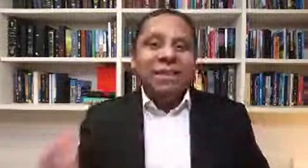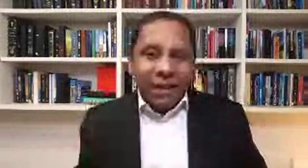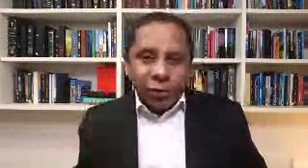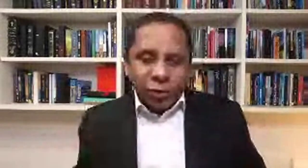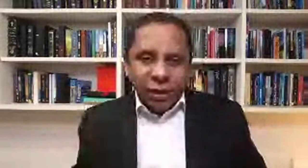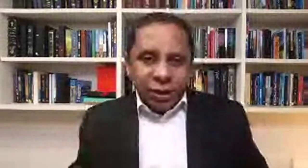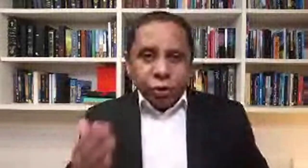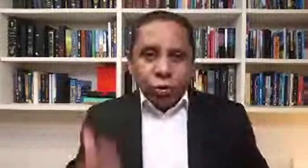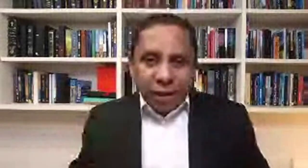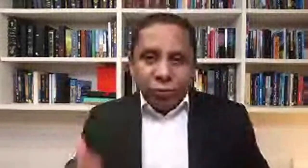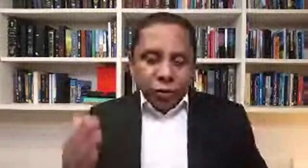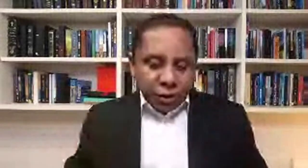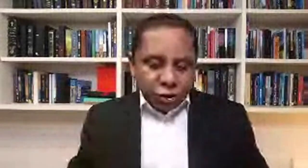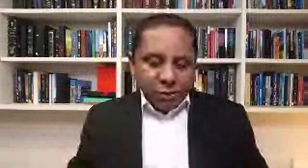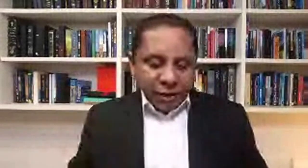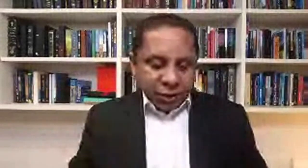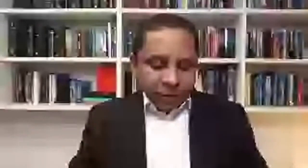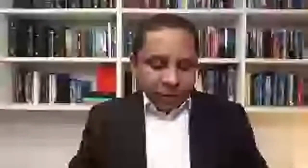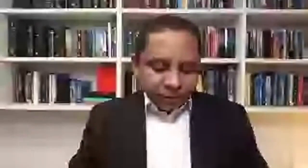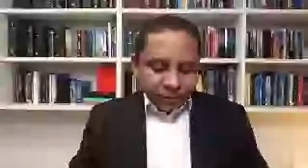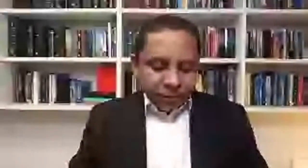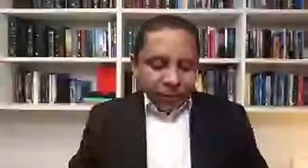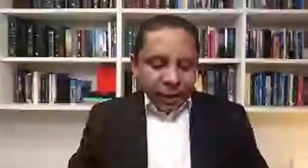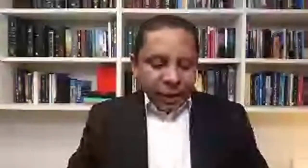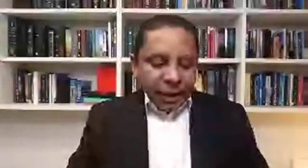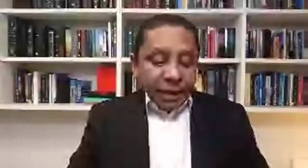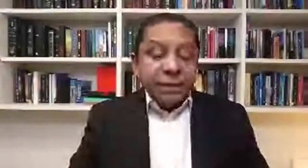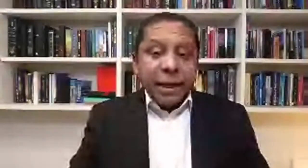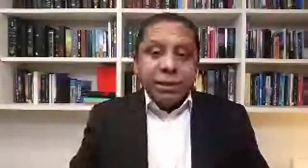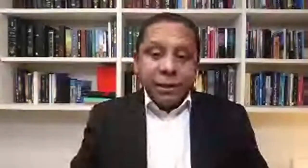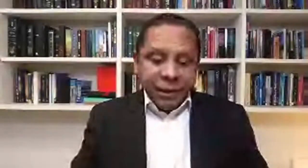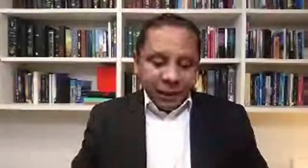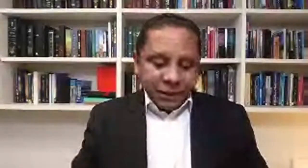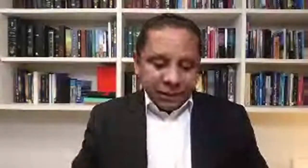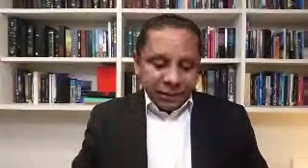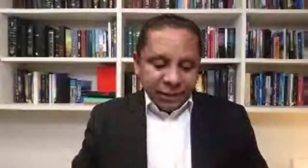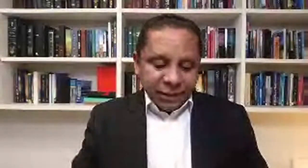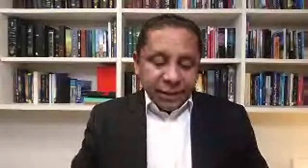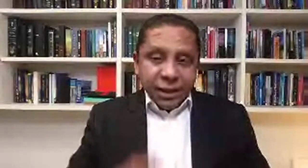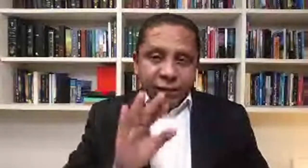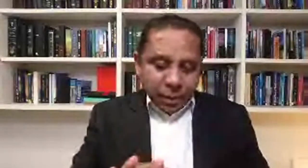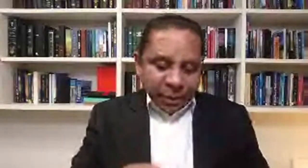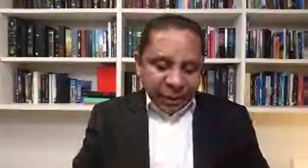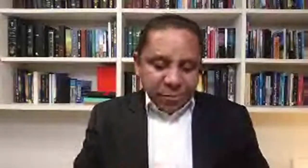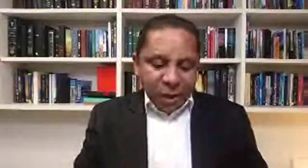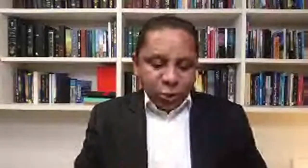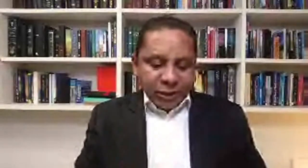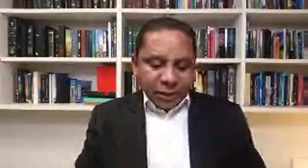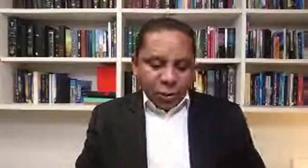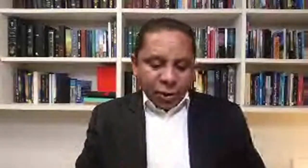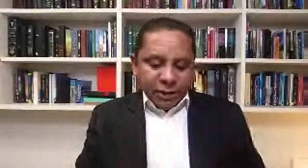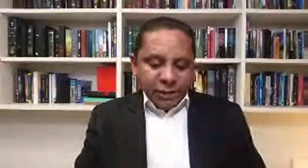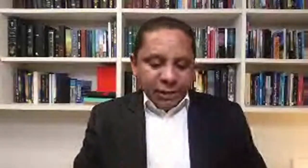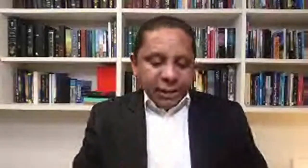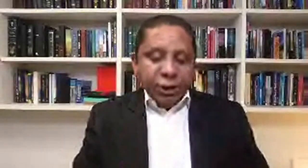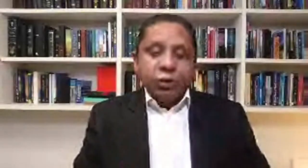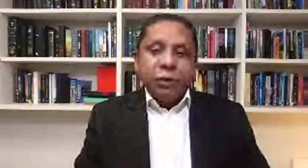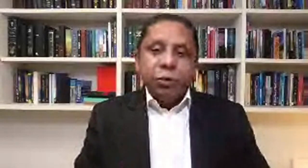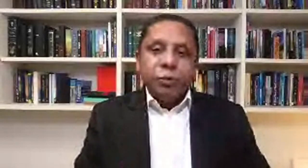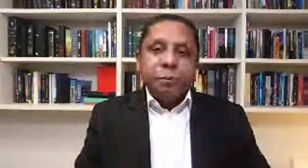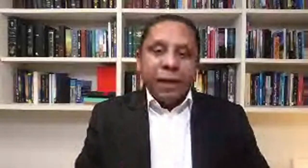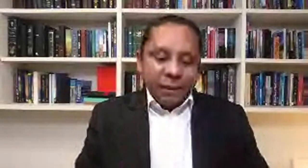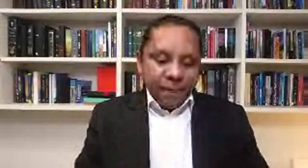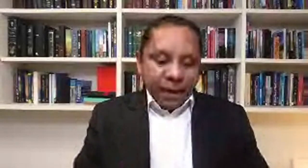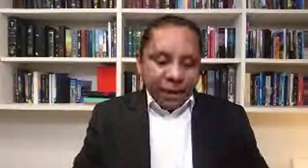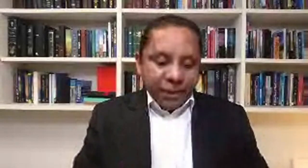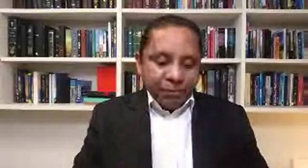ficar um mês inteiro estudando somente as sete igrejas. Eu vou fazer uma pausa aqui agora e nós